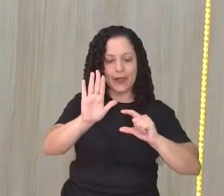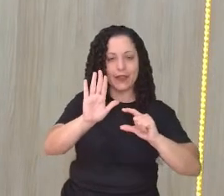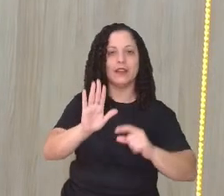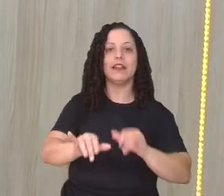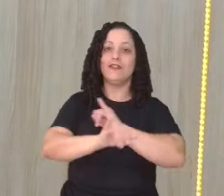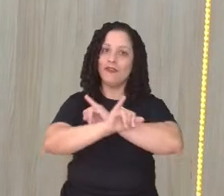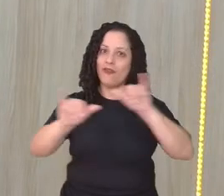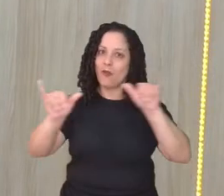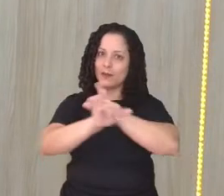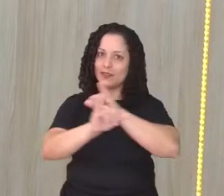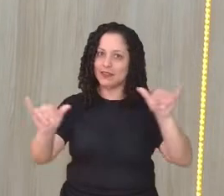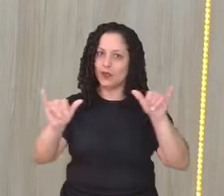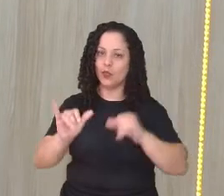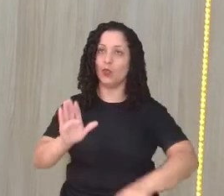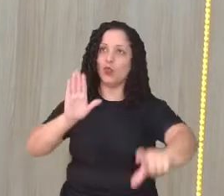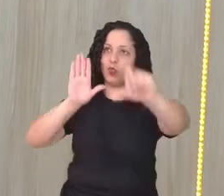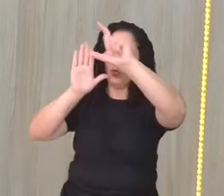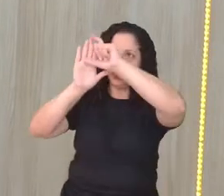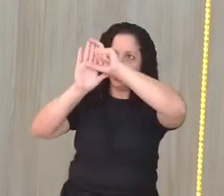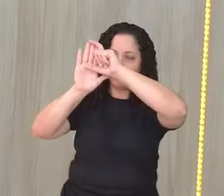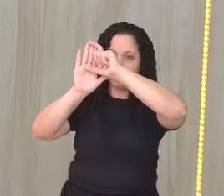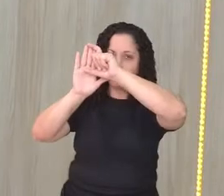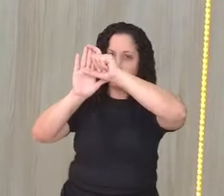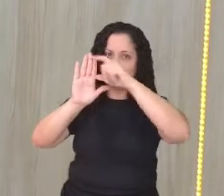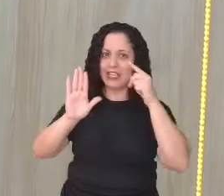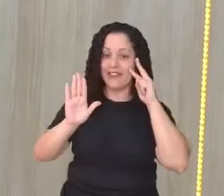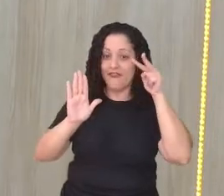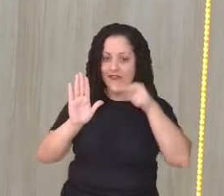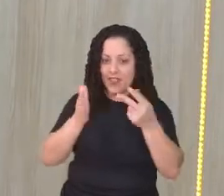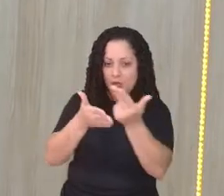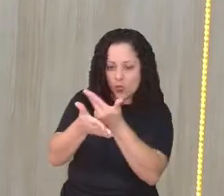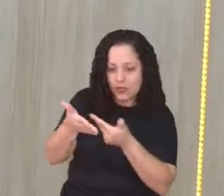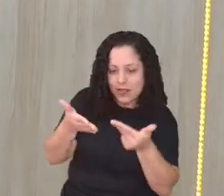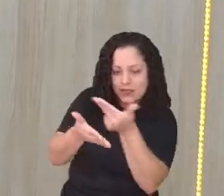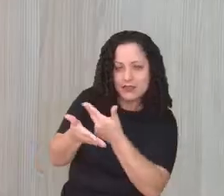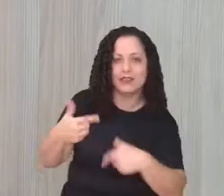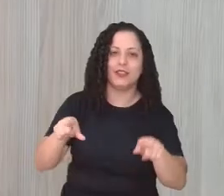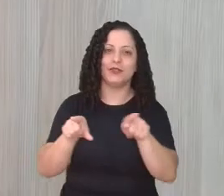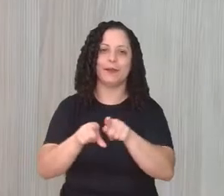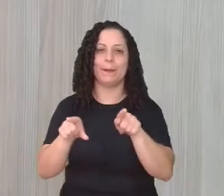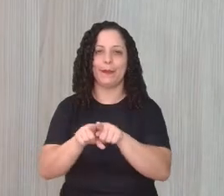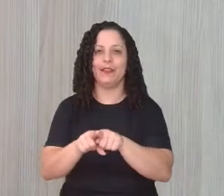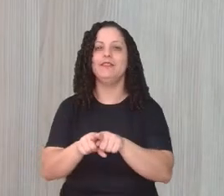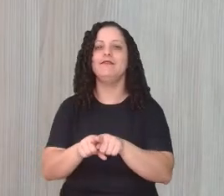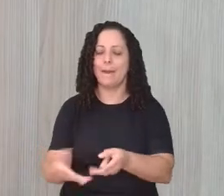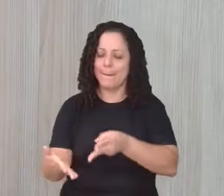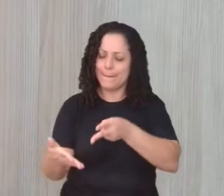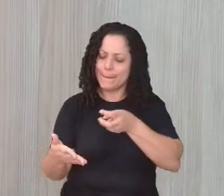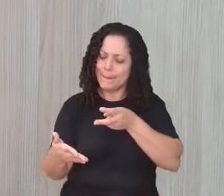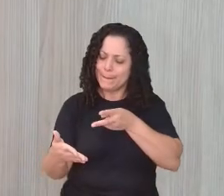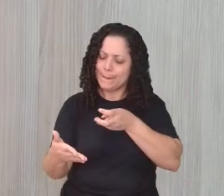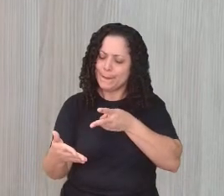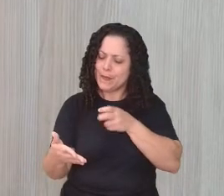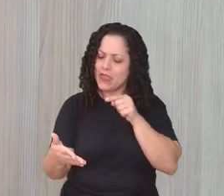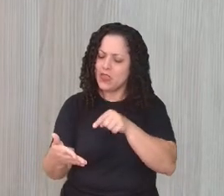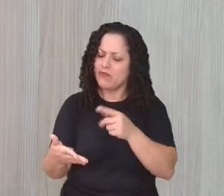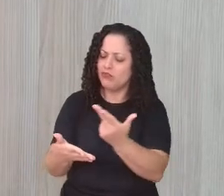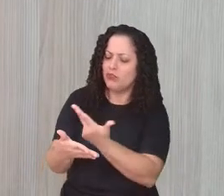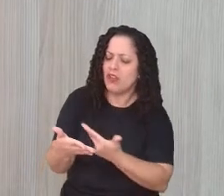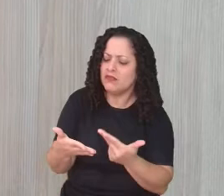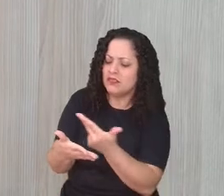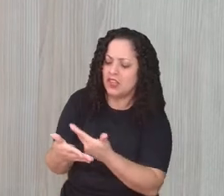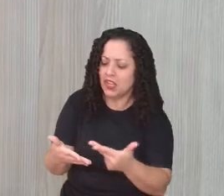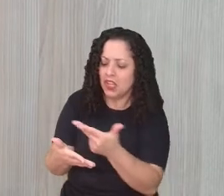está escrito e na figura. Uma interpretação, né? Exatamente. Tem que interpretar a